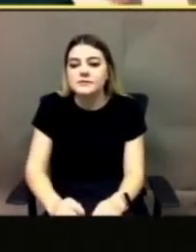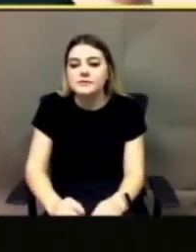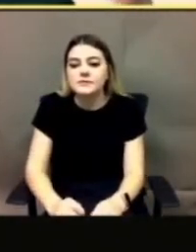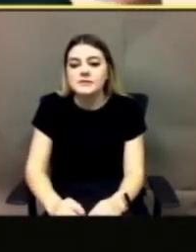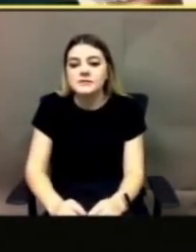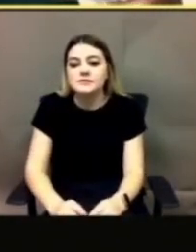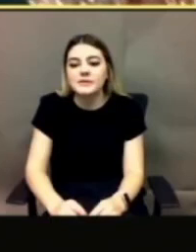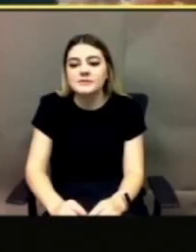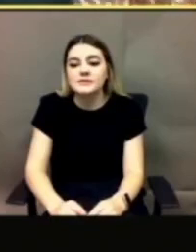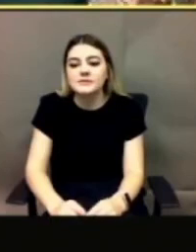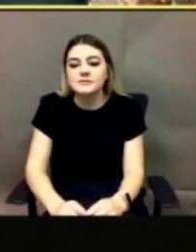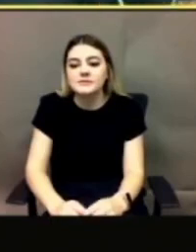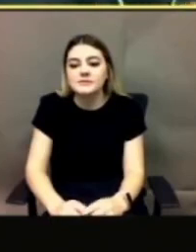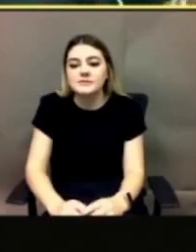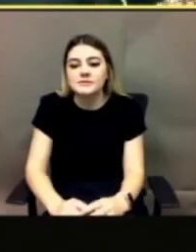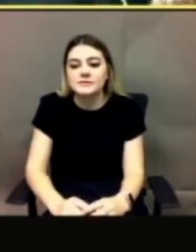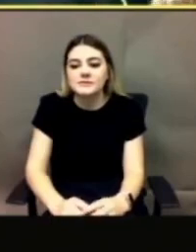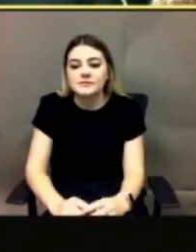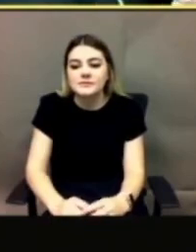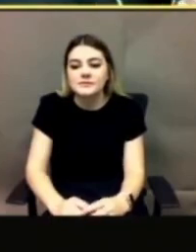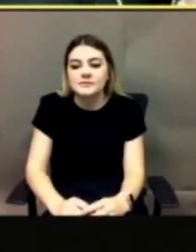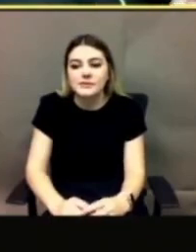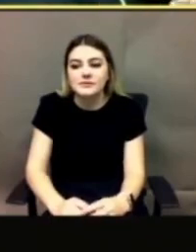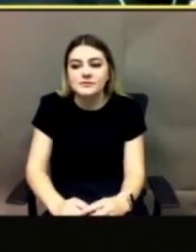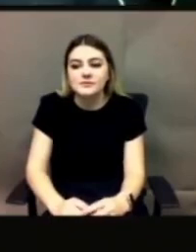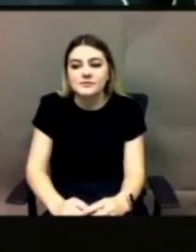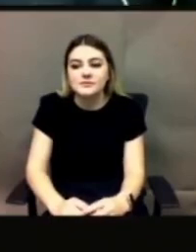supermercado. É muito fácil de usar.